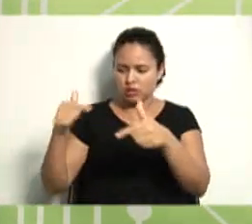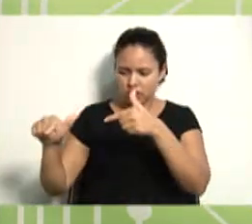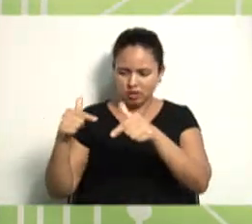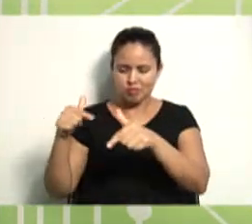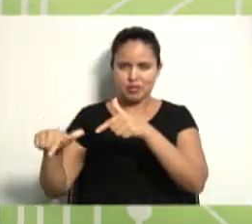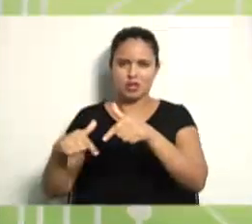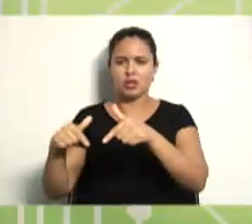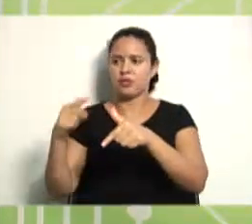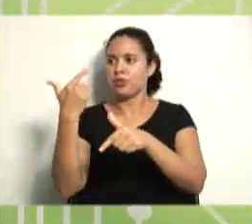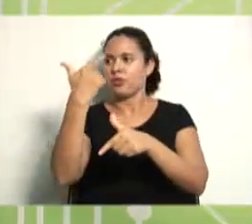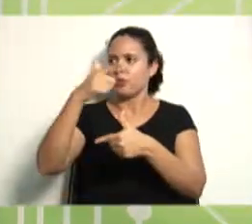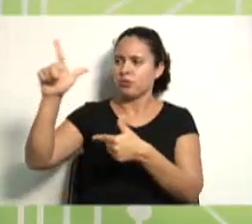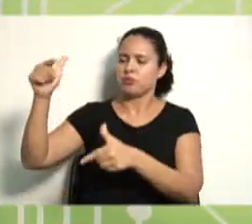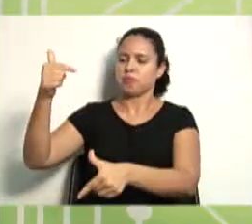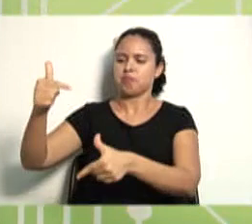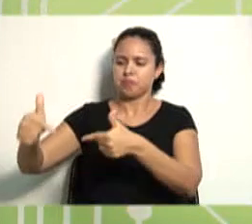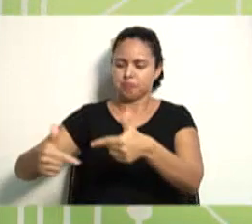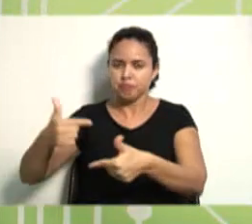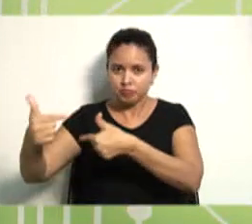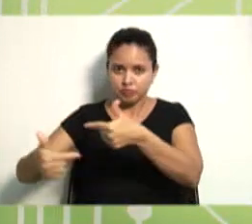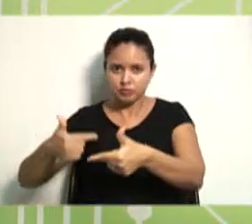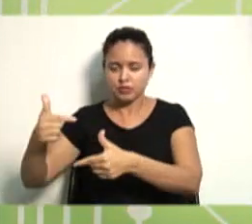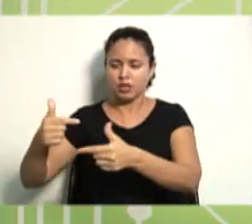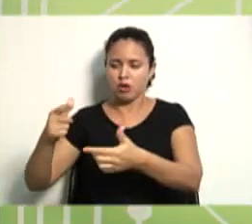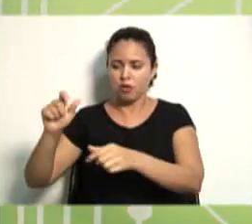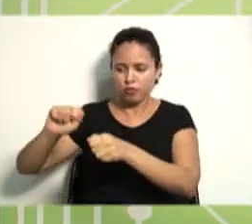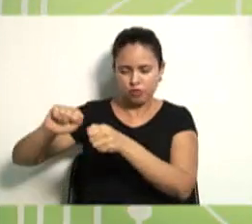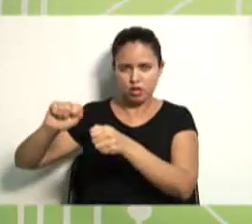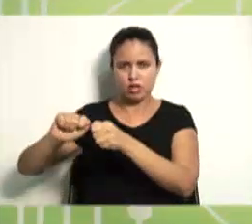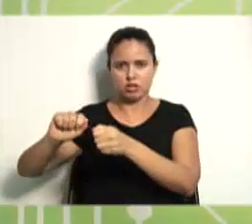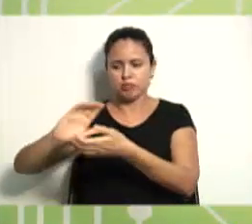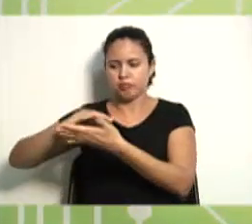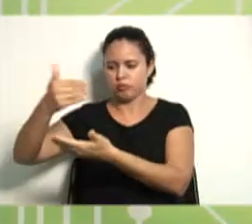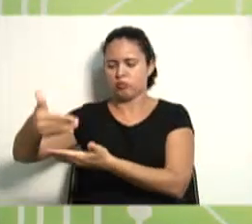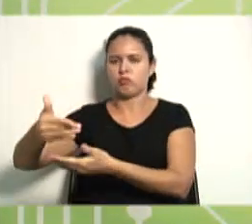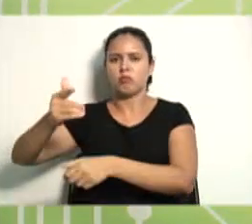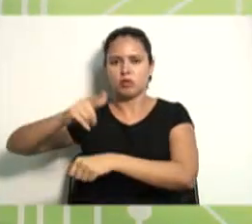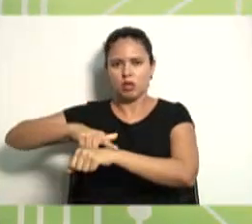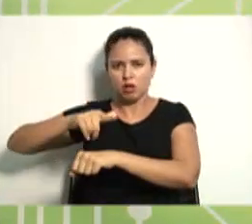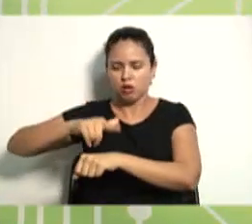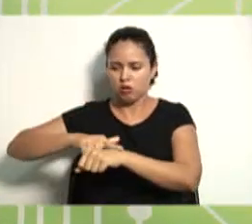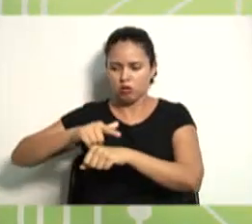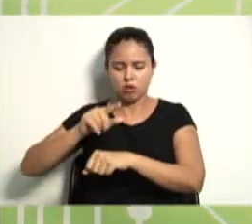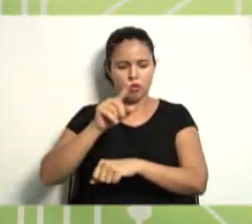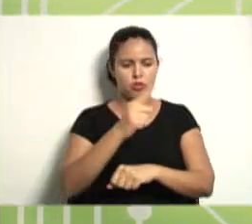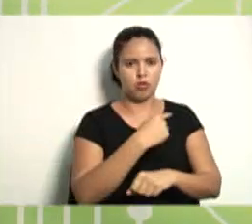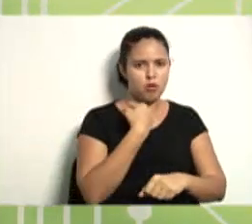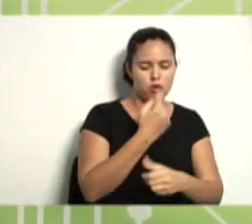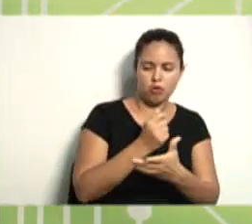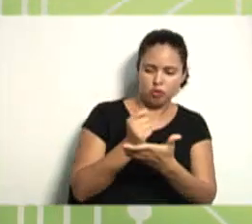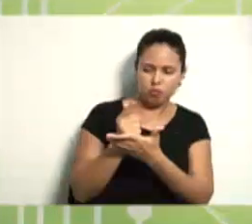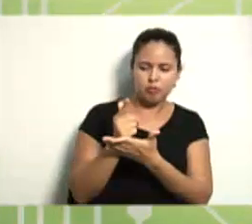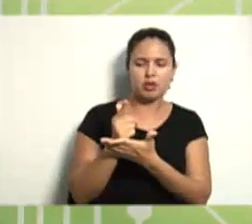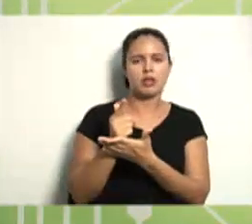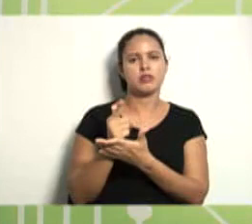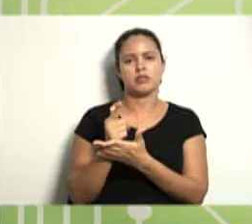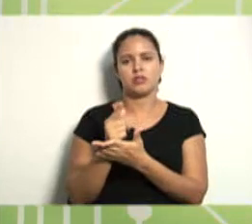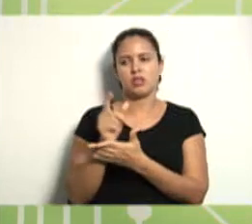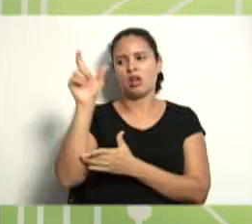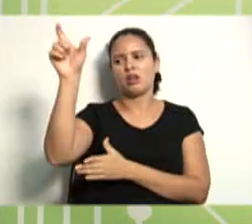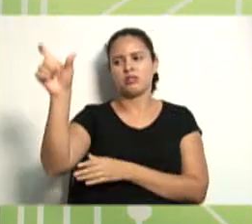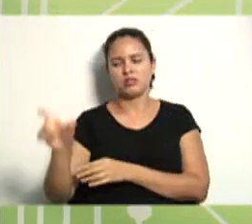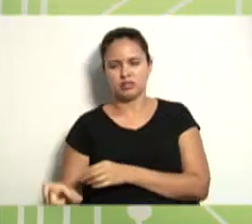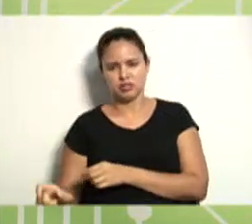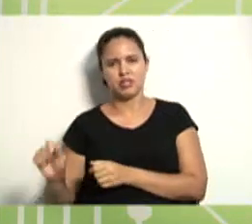de outras pessoas. Então, mesmo que você não veja o trabalho realizado, esse trabalho foi